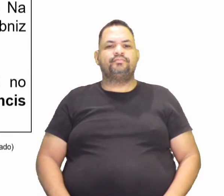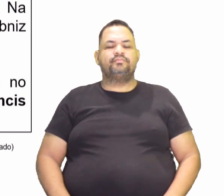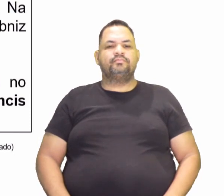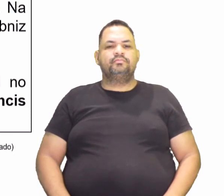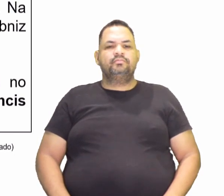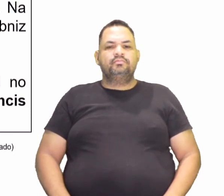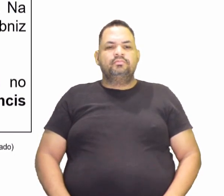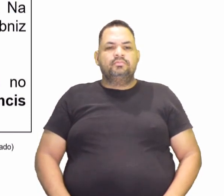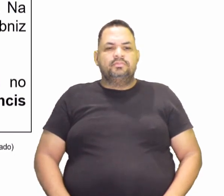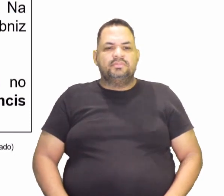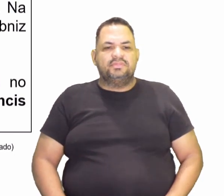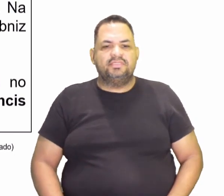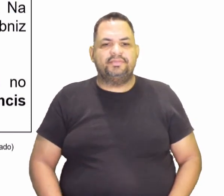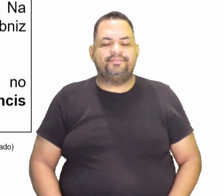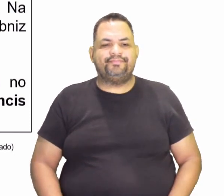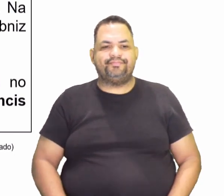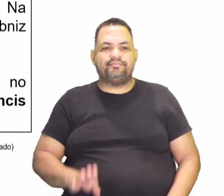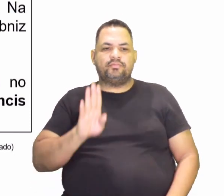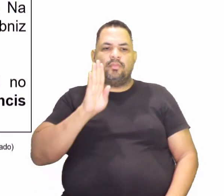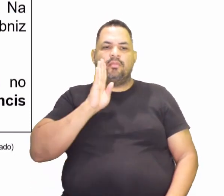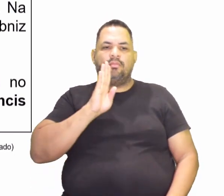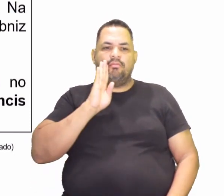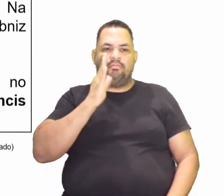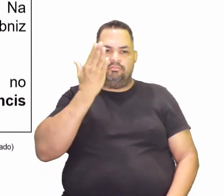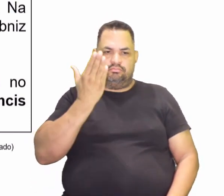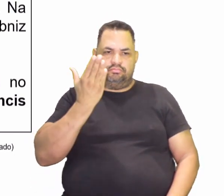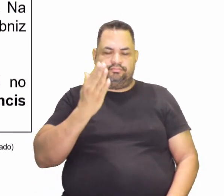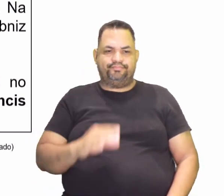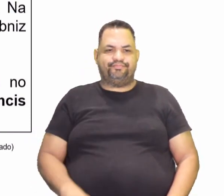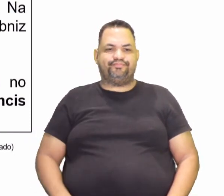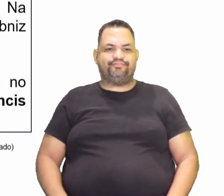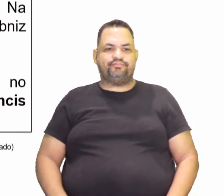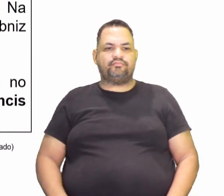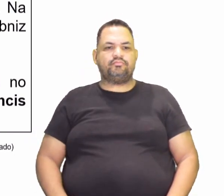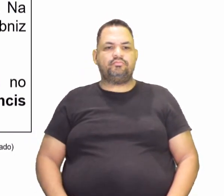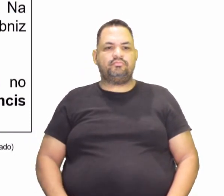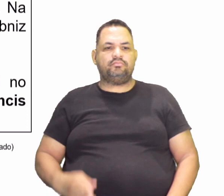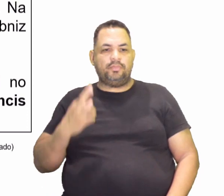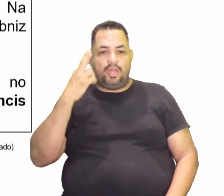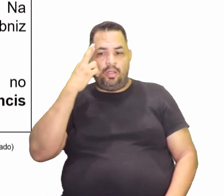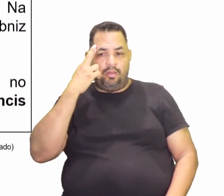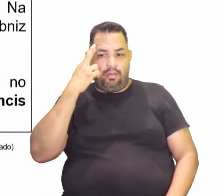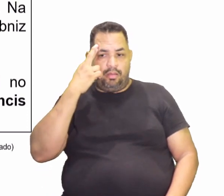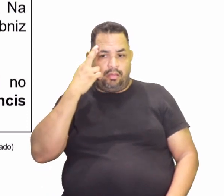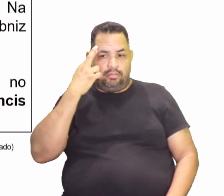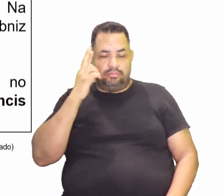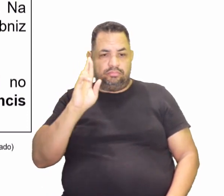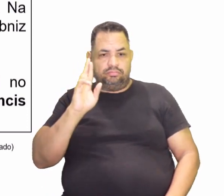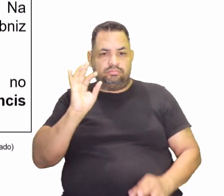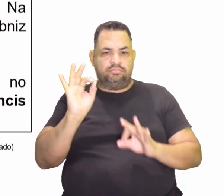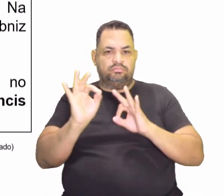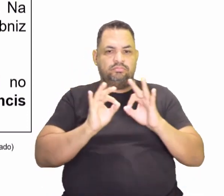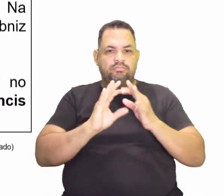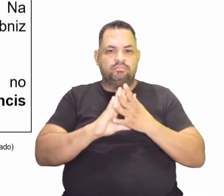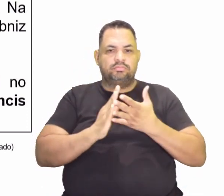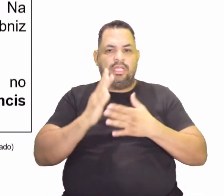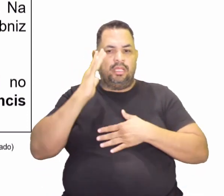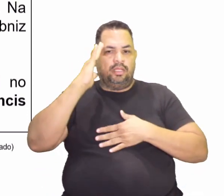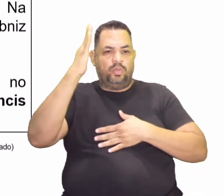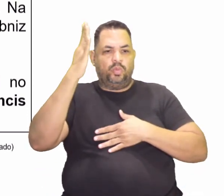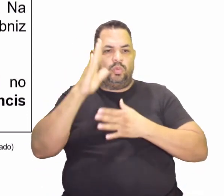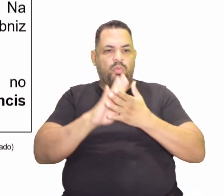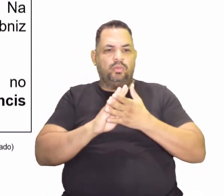Até vocês se adiantaram. Olha só que legal, vocês já estudaram. O racionalismo engloba doutrinas